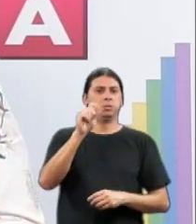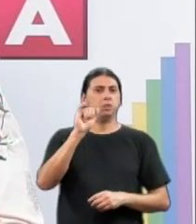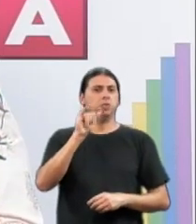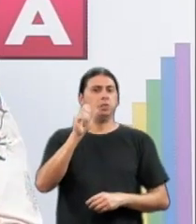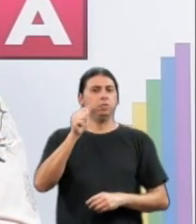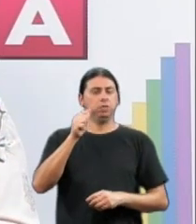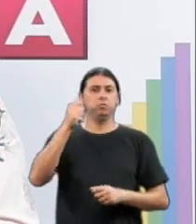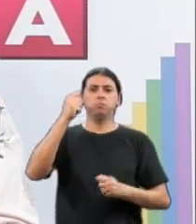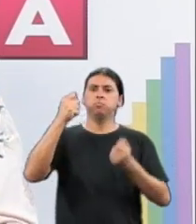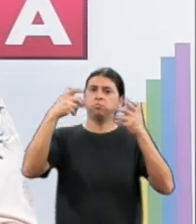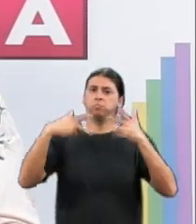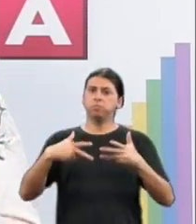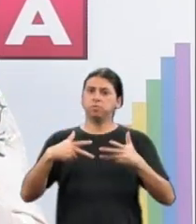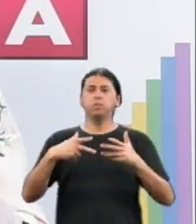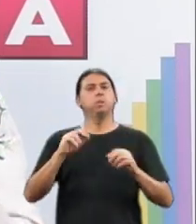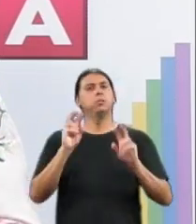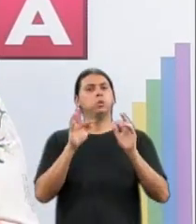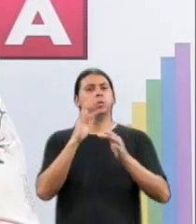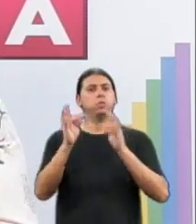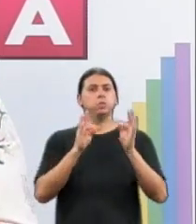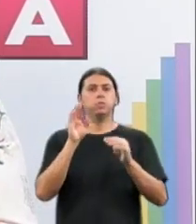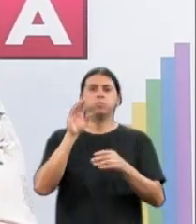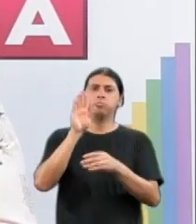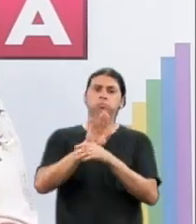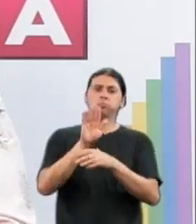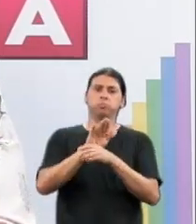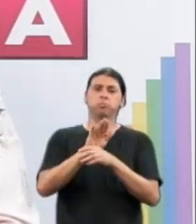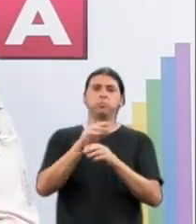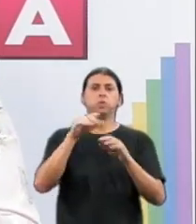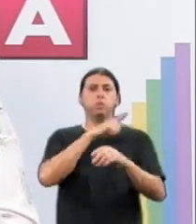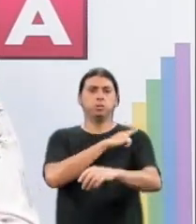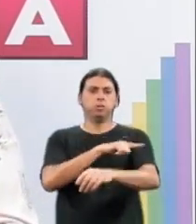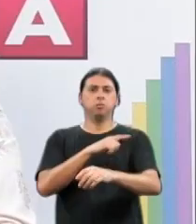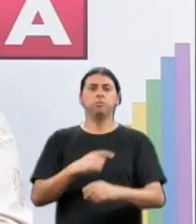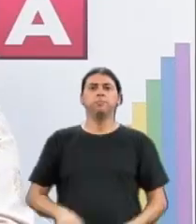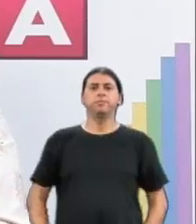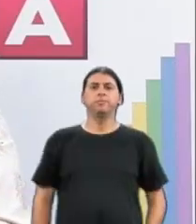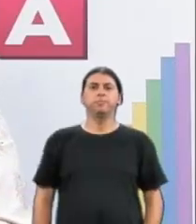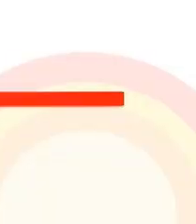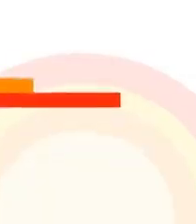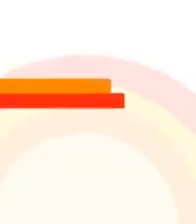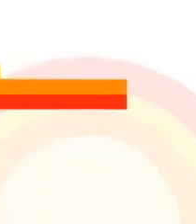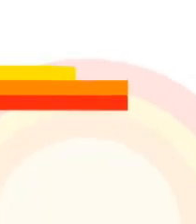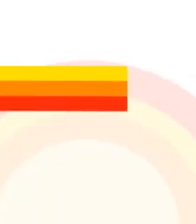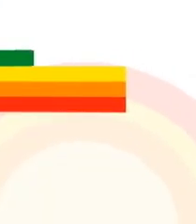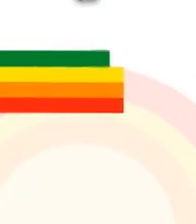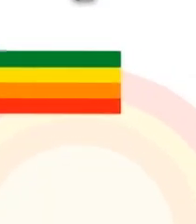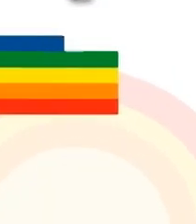Cíntia Inês Boll sobre a tecnologia aplicada à educação.